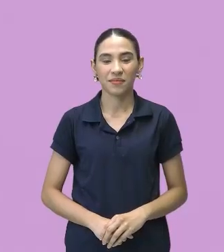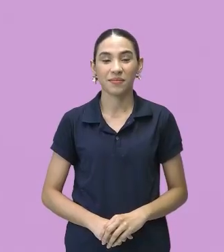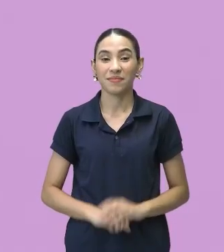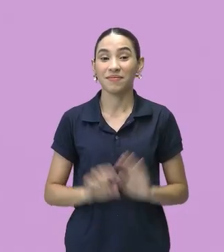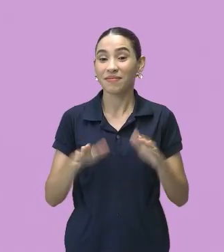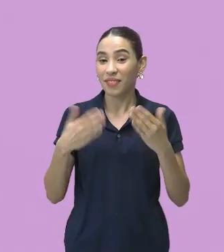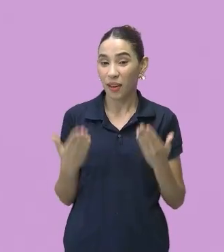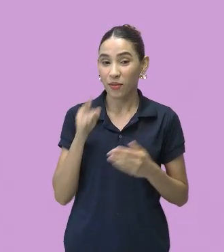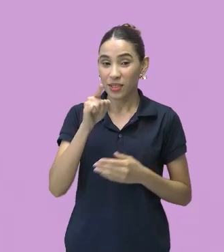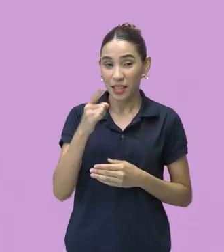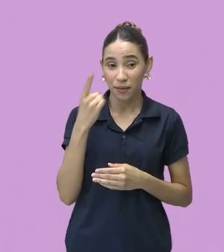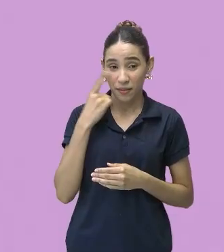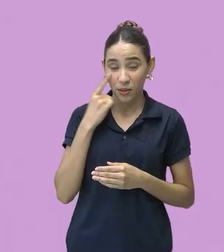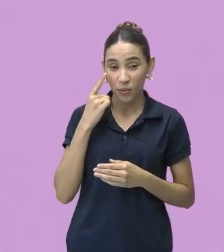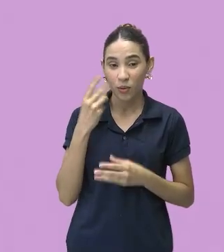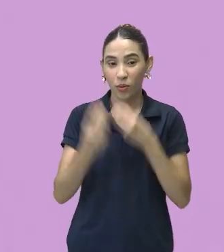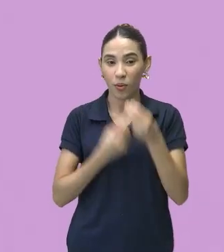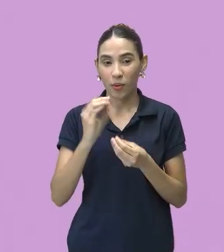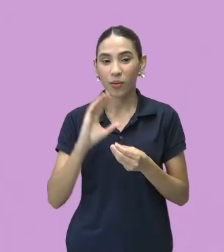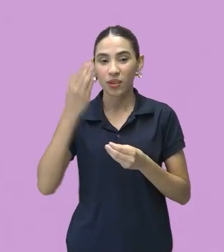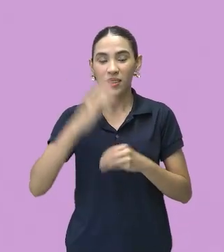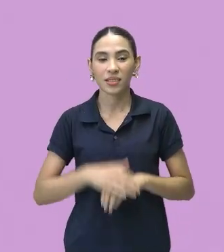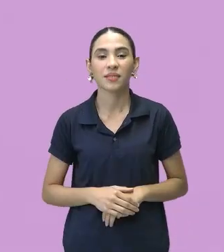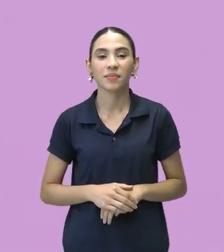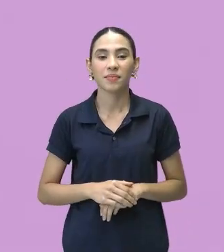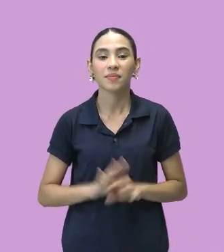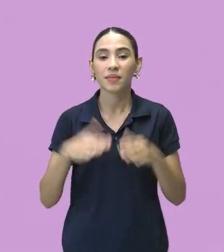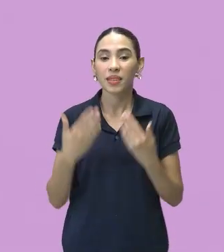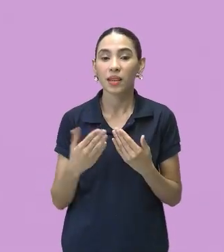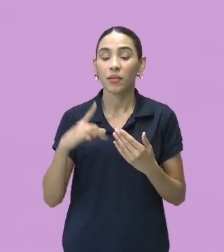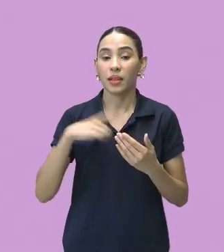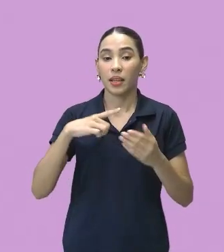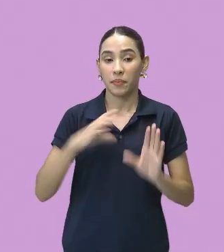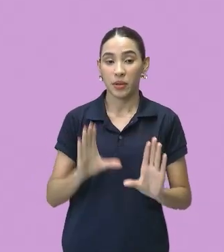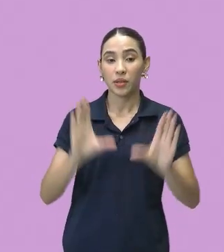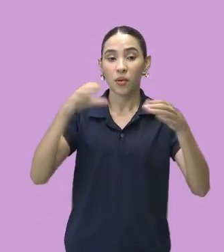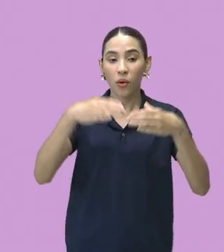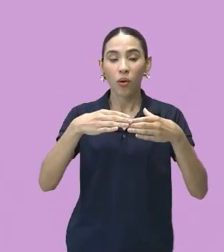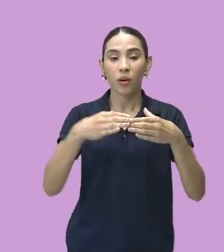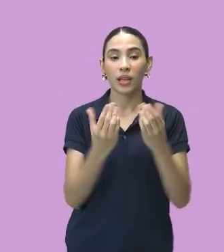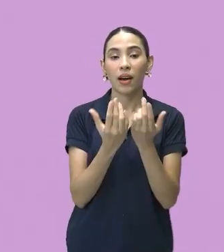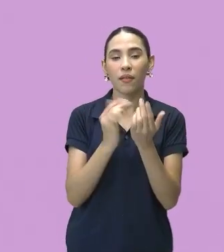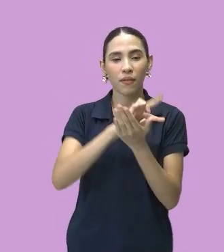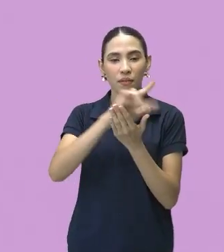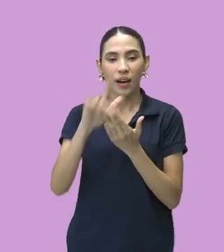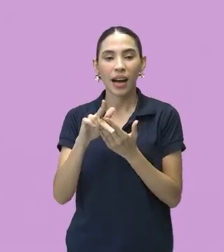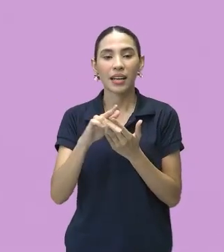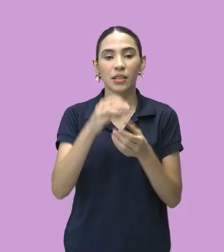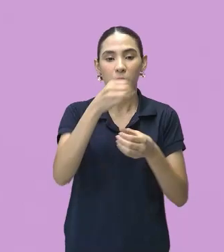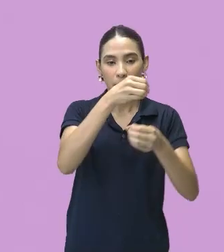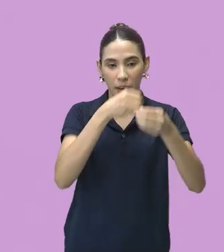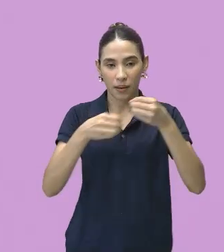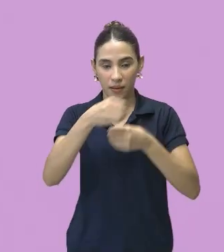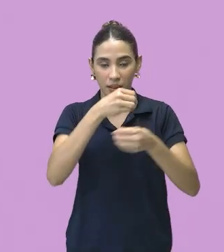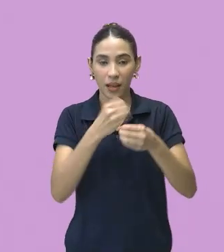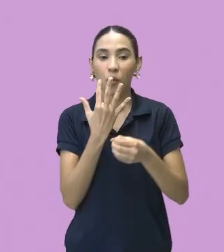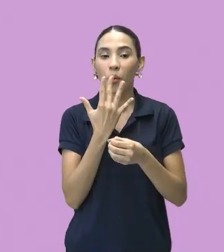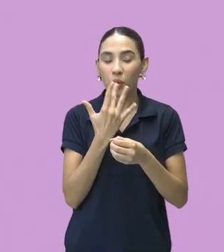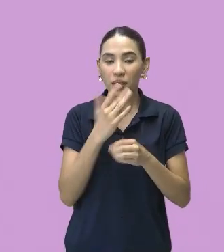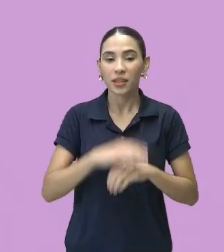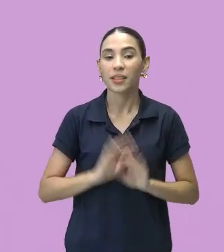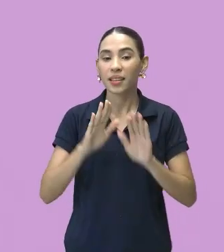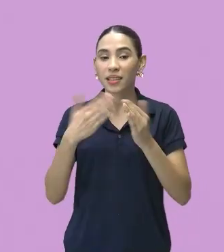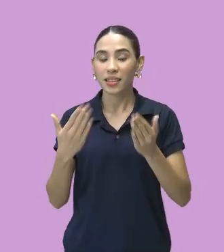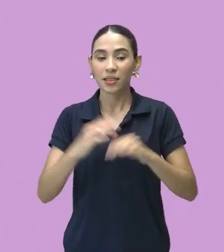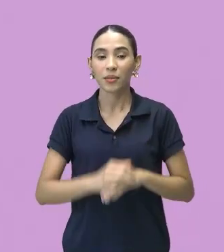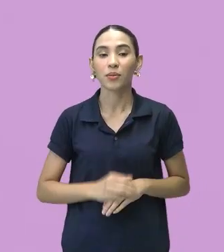E aí, viram como é que funciona? Nós temos aí uma sacola cheia de bolinhas coloridas. E